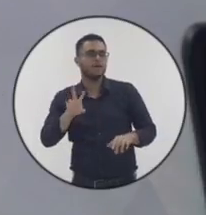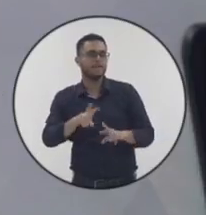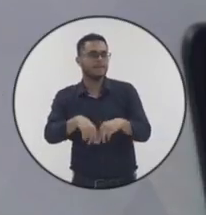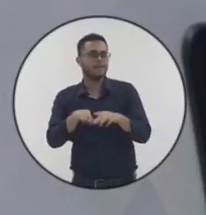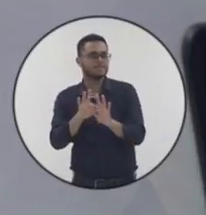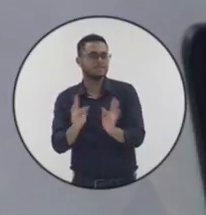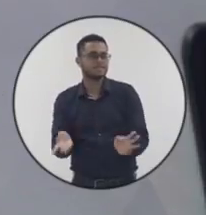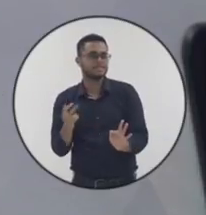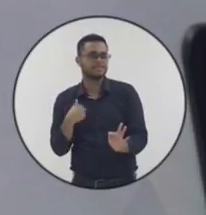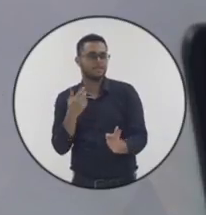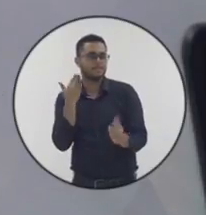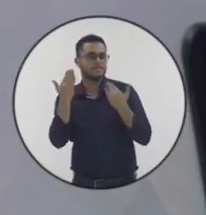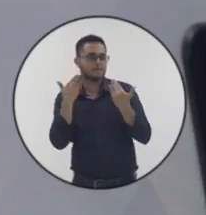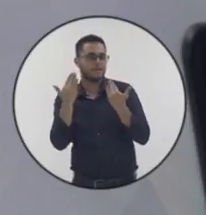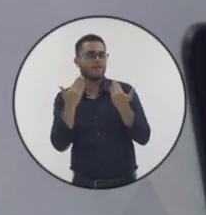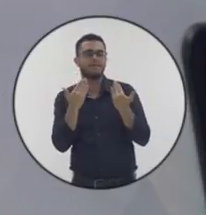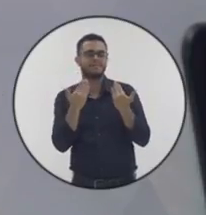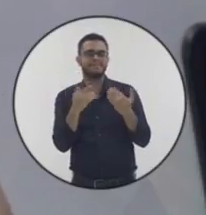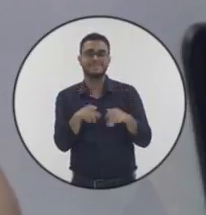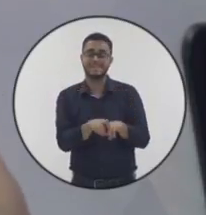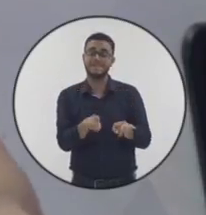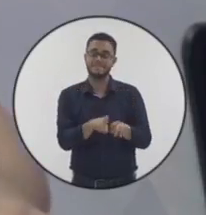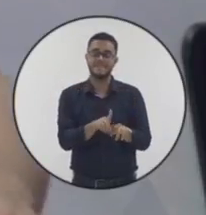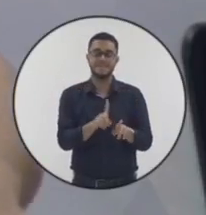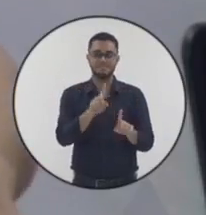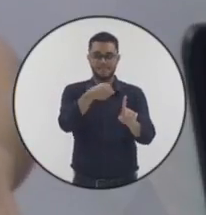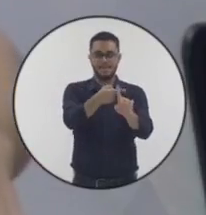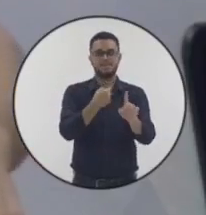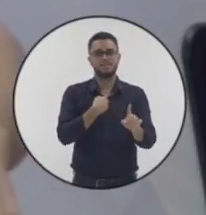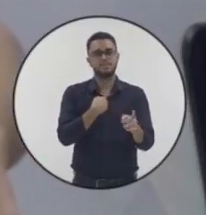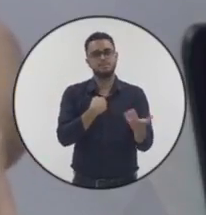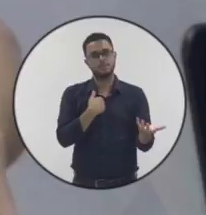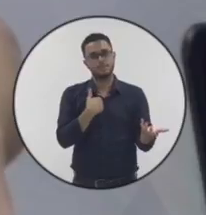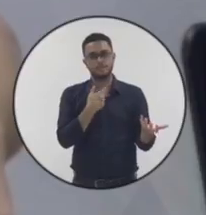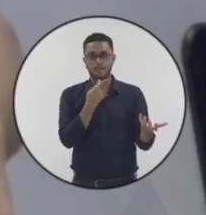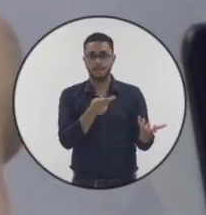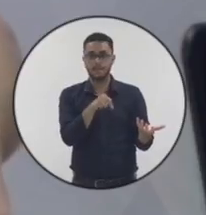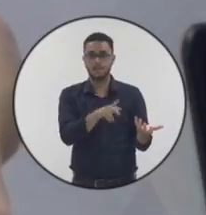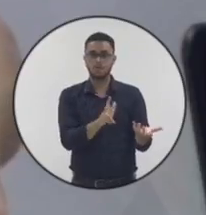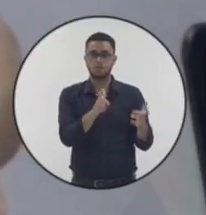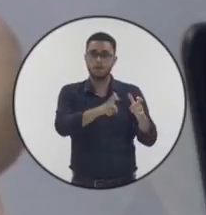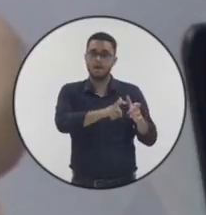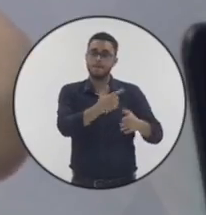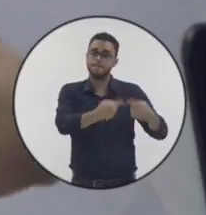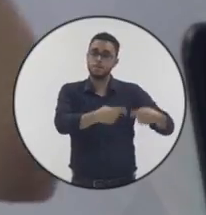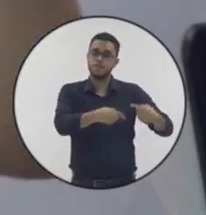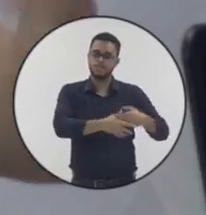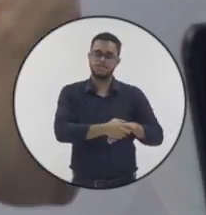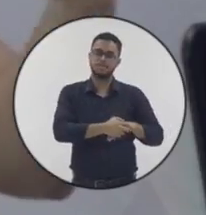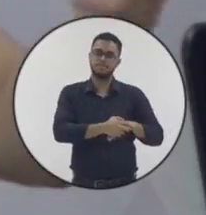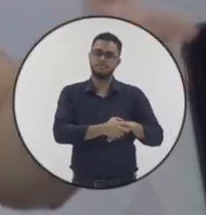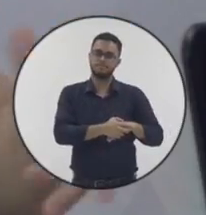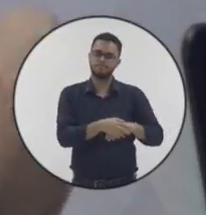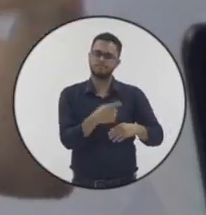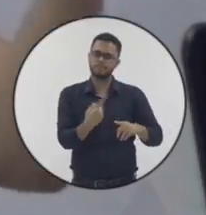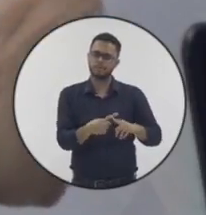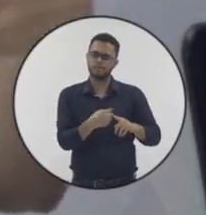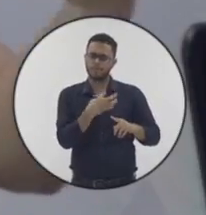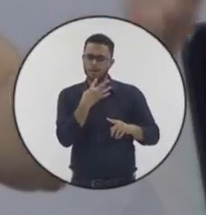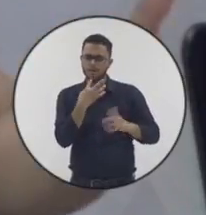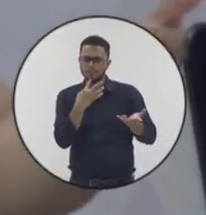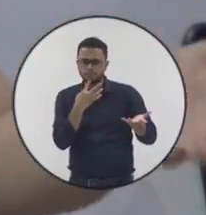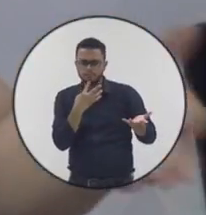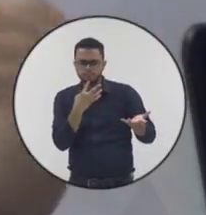sou psicóloga, me formei em psicologia, mas que, de alguma maneira, vai falar desse lugar político, né, de escutar as necessidades,